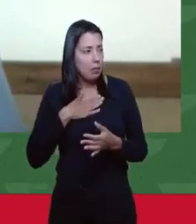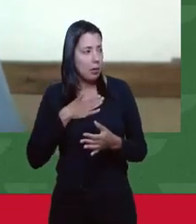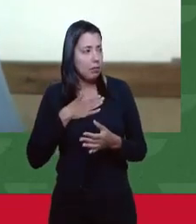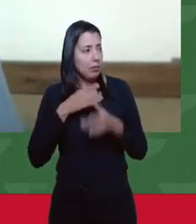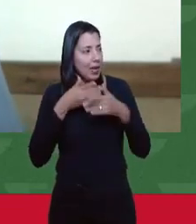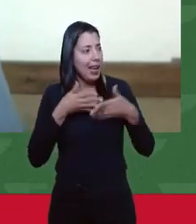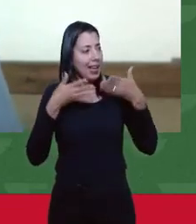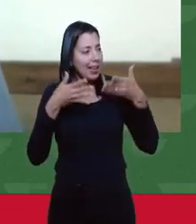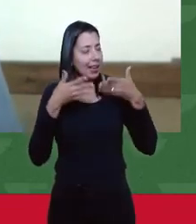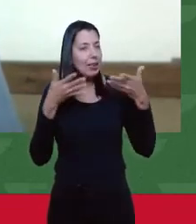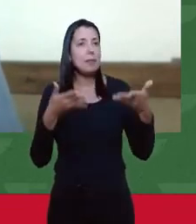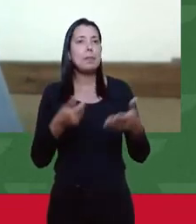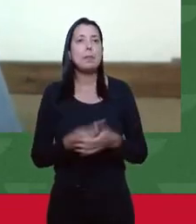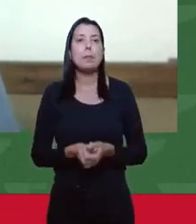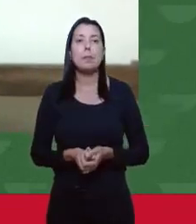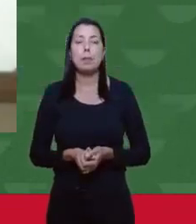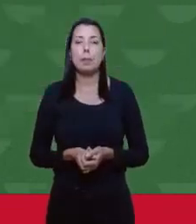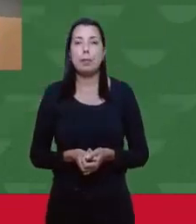alegra.